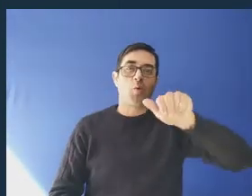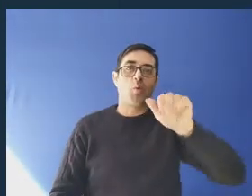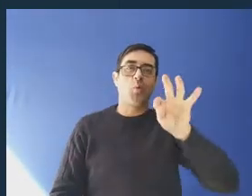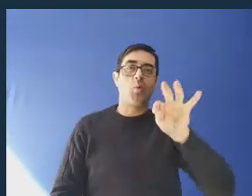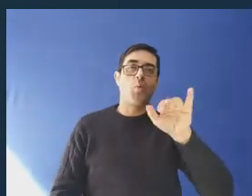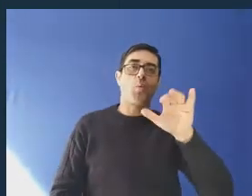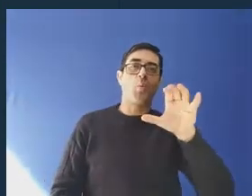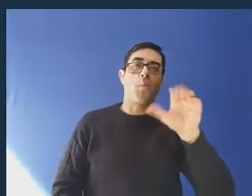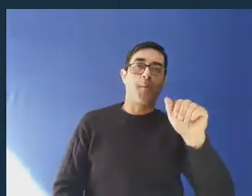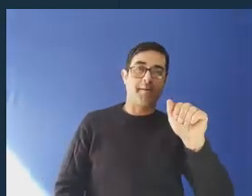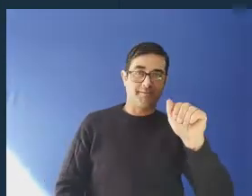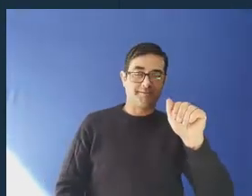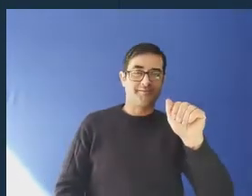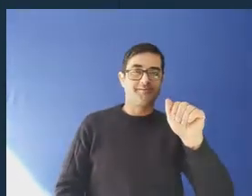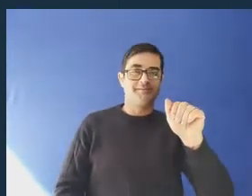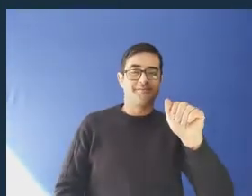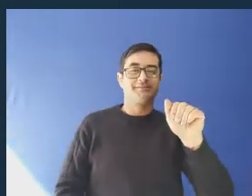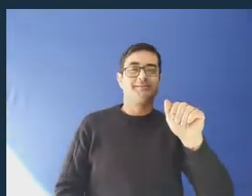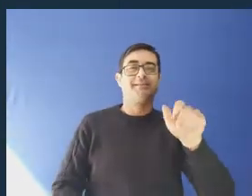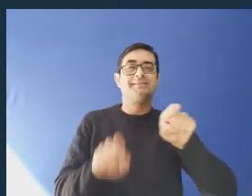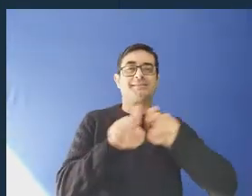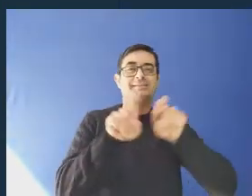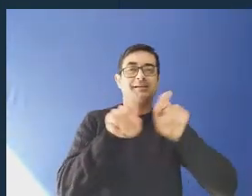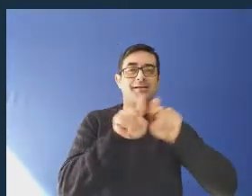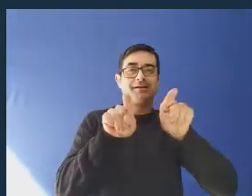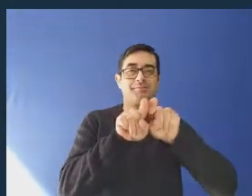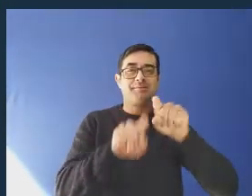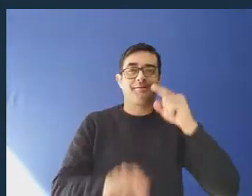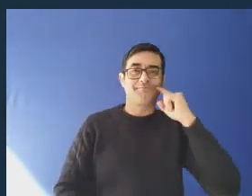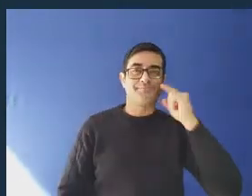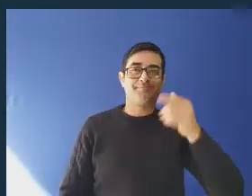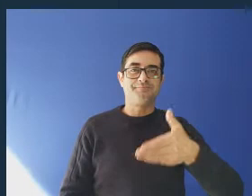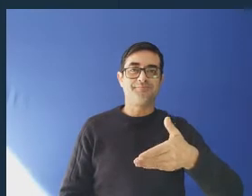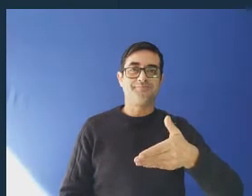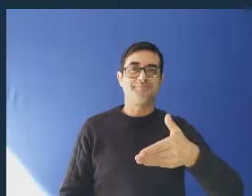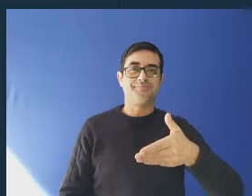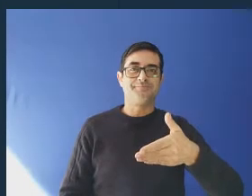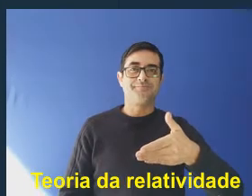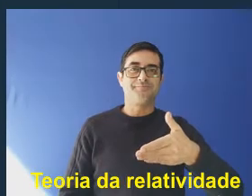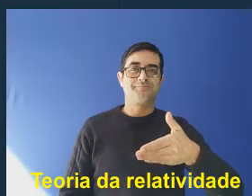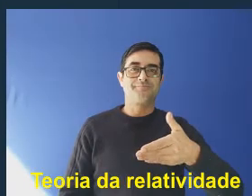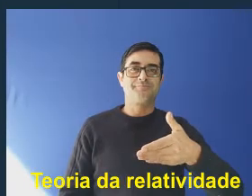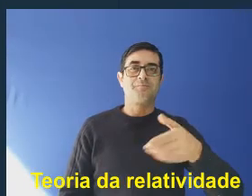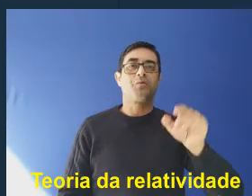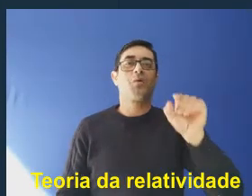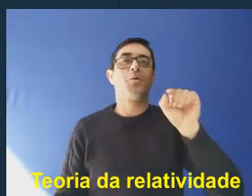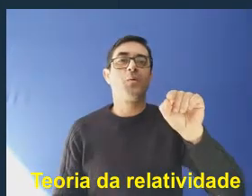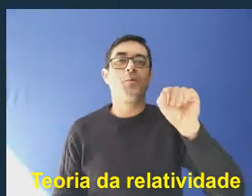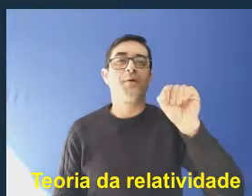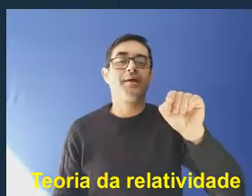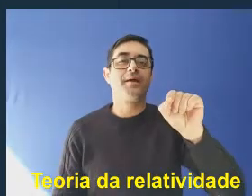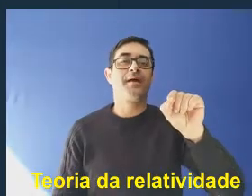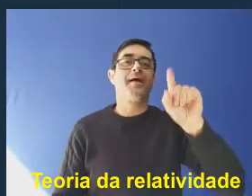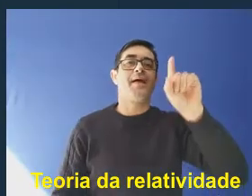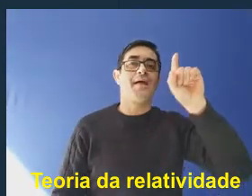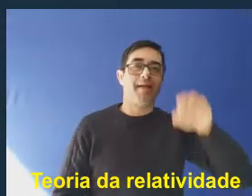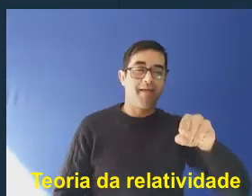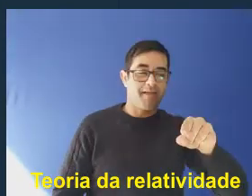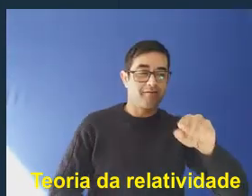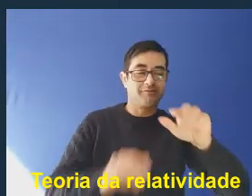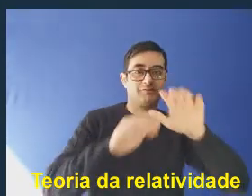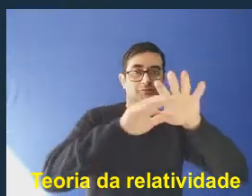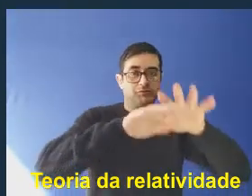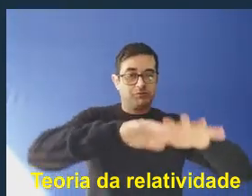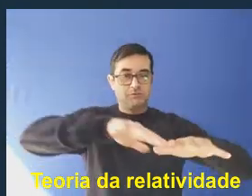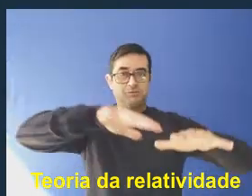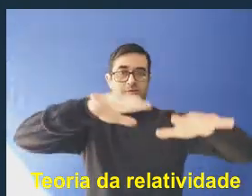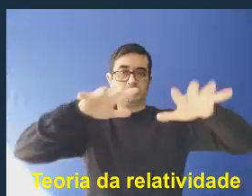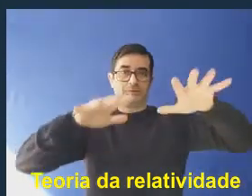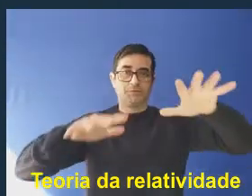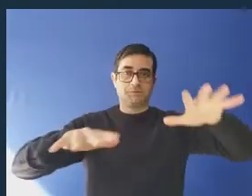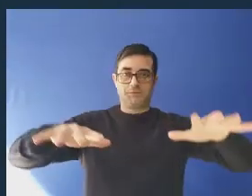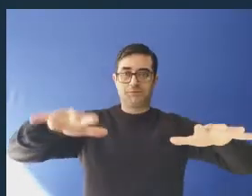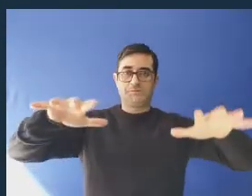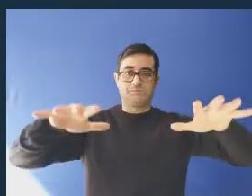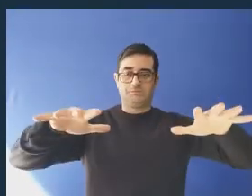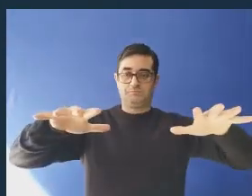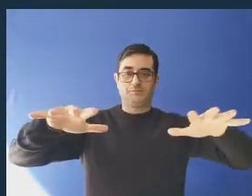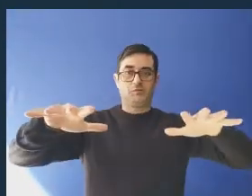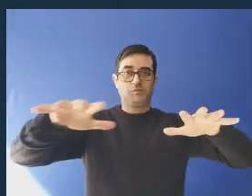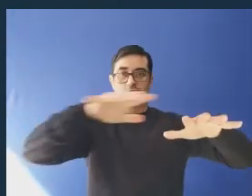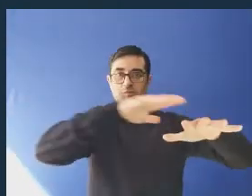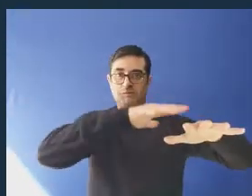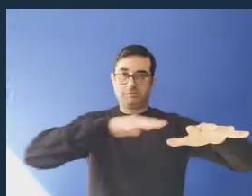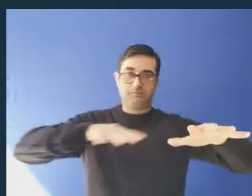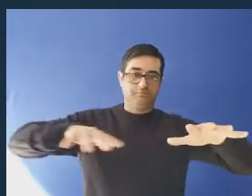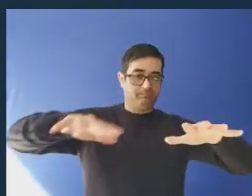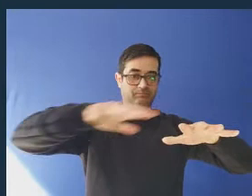quântica, né, pela teoria da relatividade, como a habilidade que um corpo tem de deformar